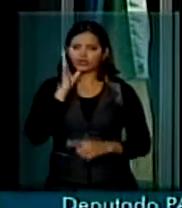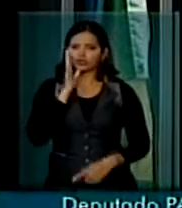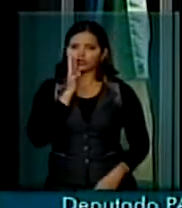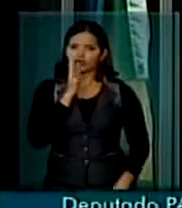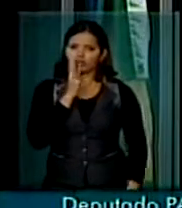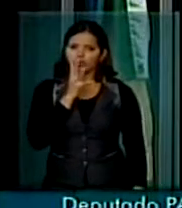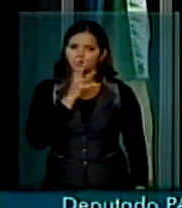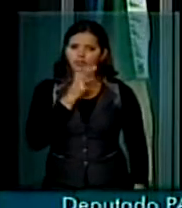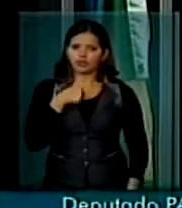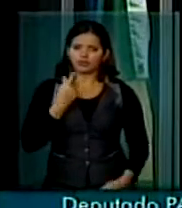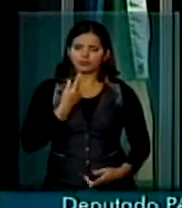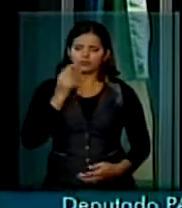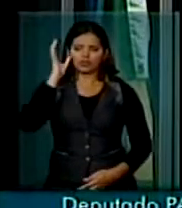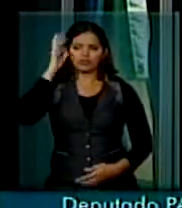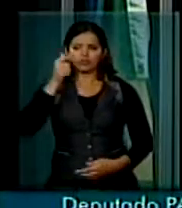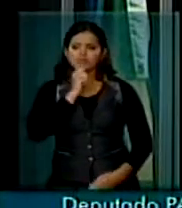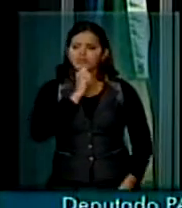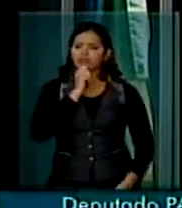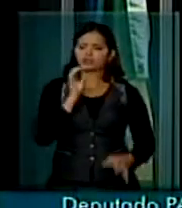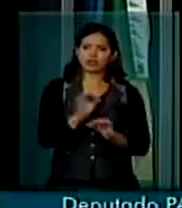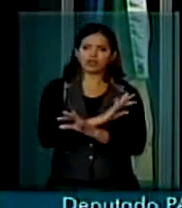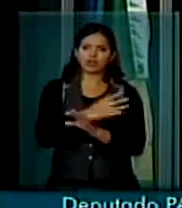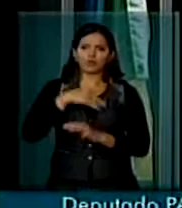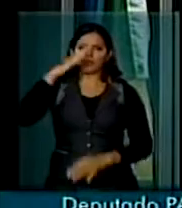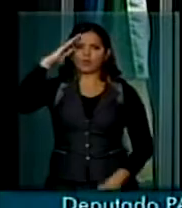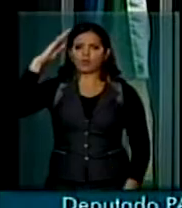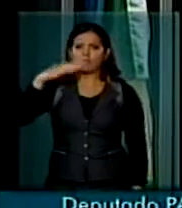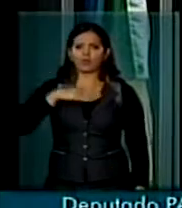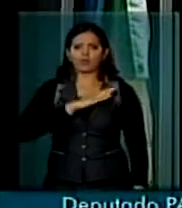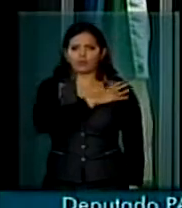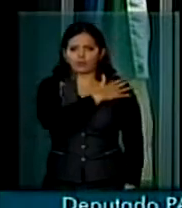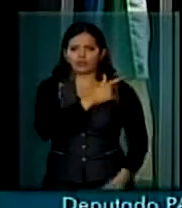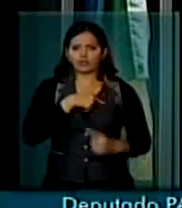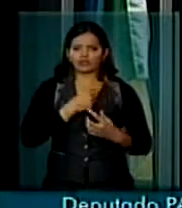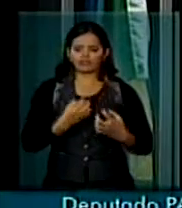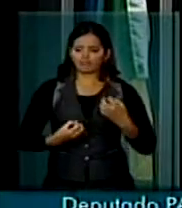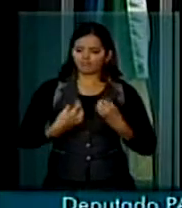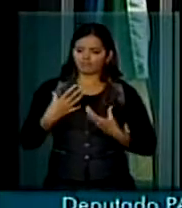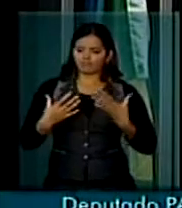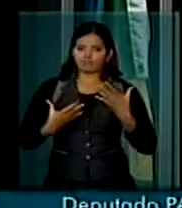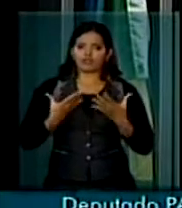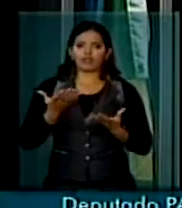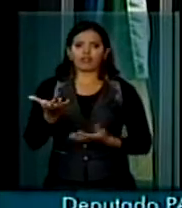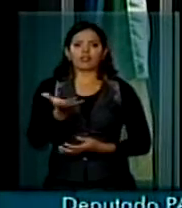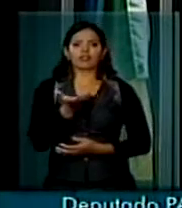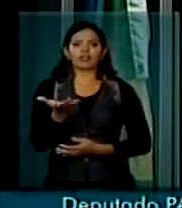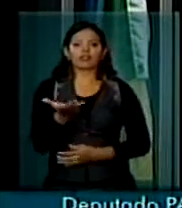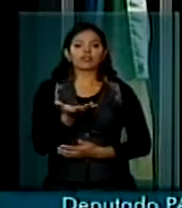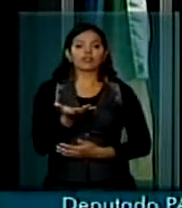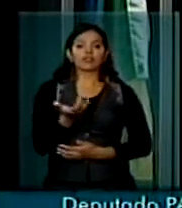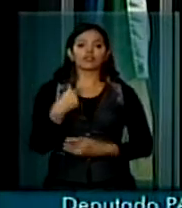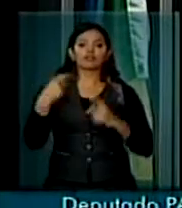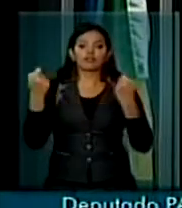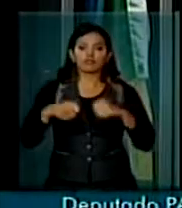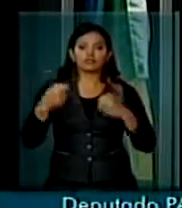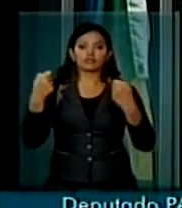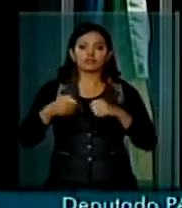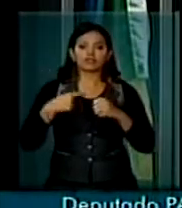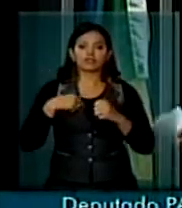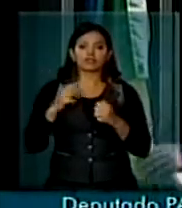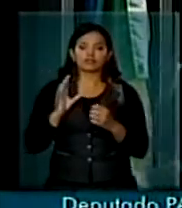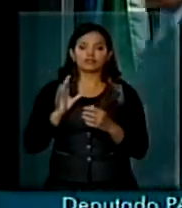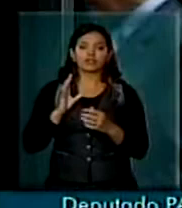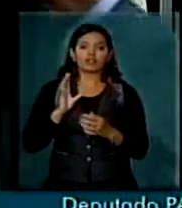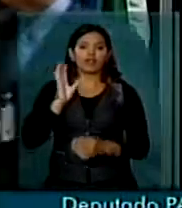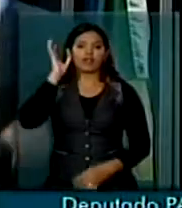até uma indecisão dos comandantes militares empolgados e envolvidos com a necessidade de tomar